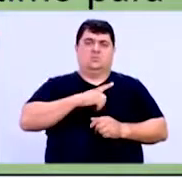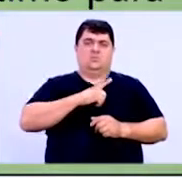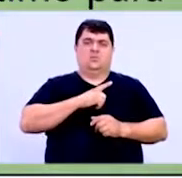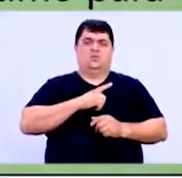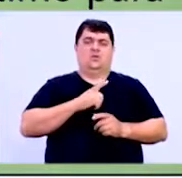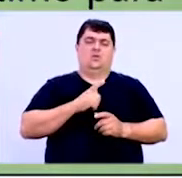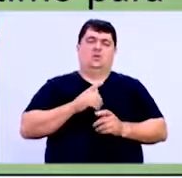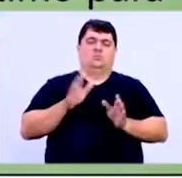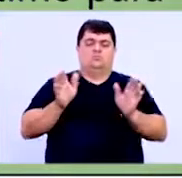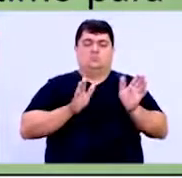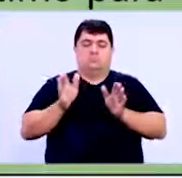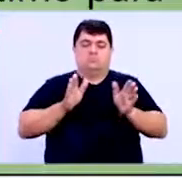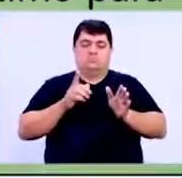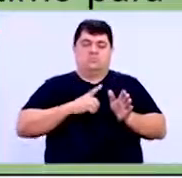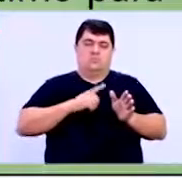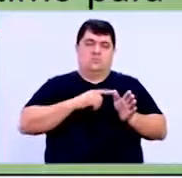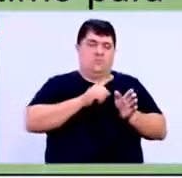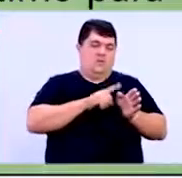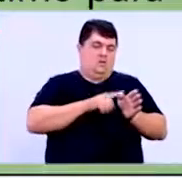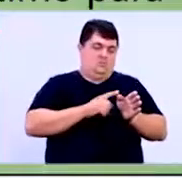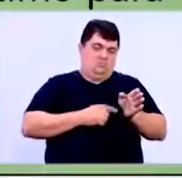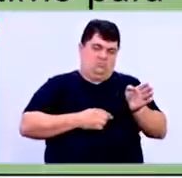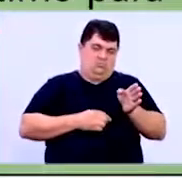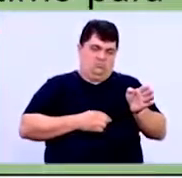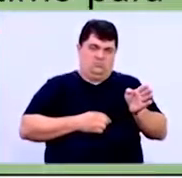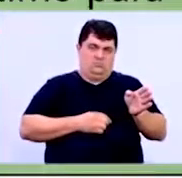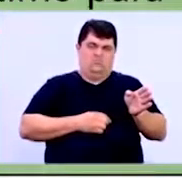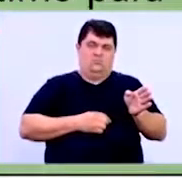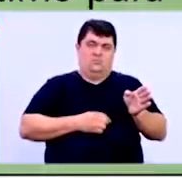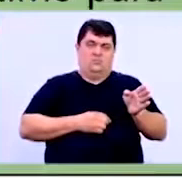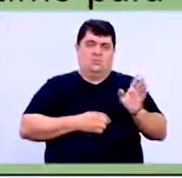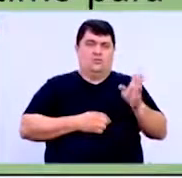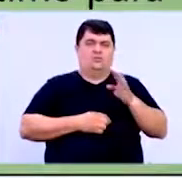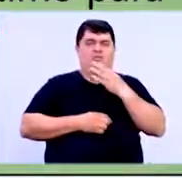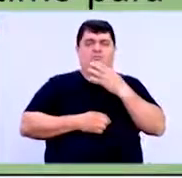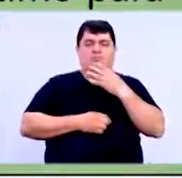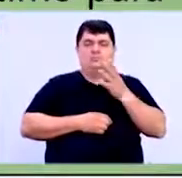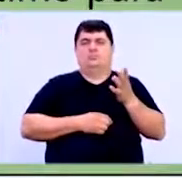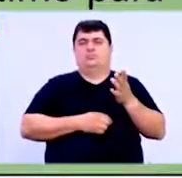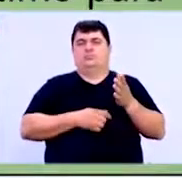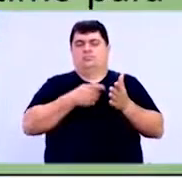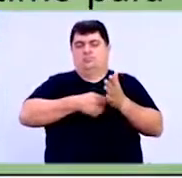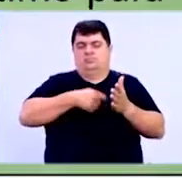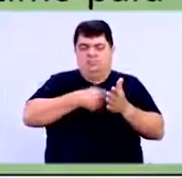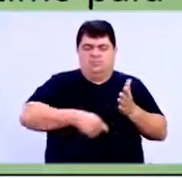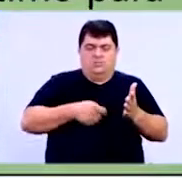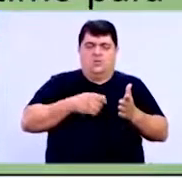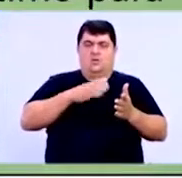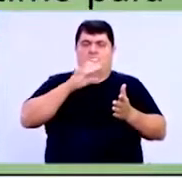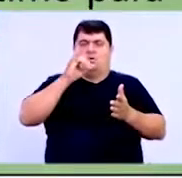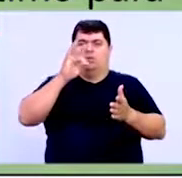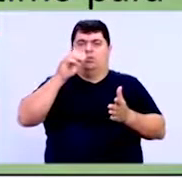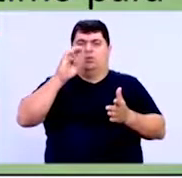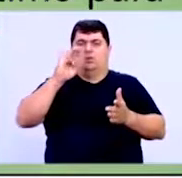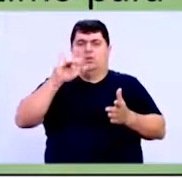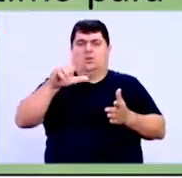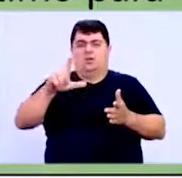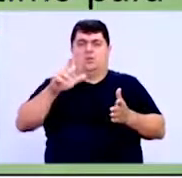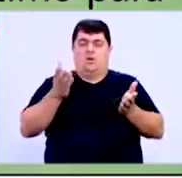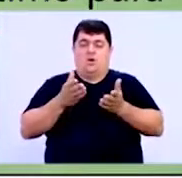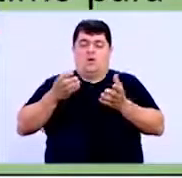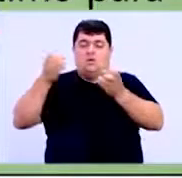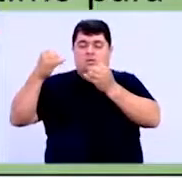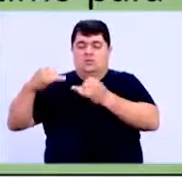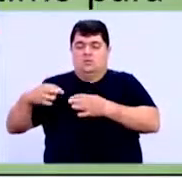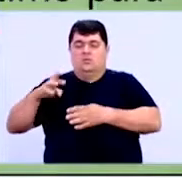paralelo. De um lado existe o regime que a gente conhece de competência contábil, né? Que já estudou. E agora o professor está explicando para a